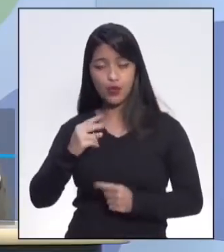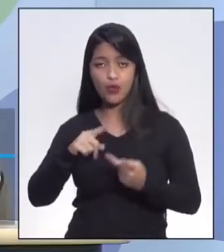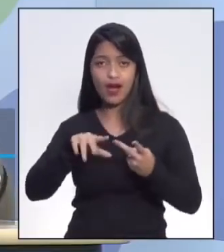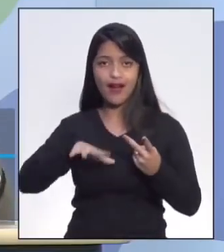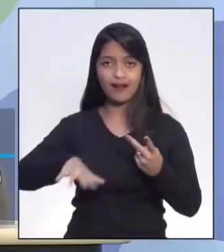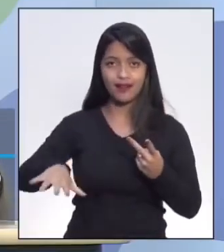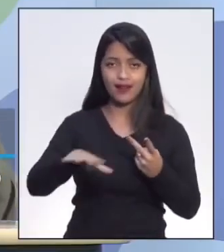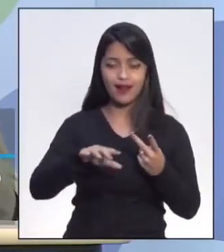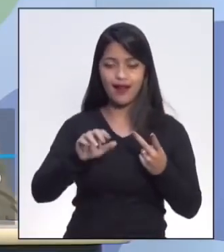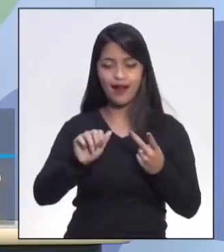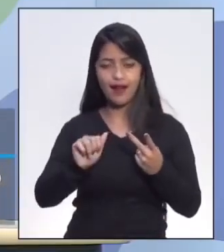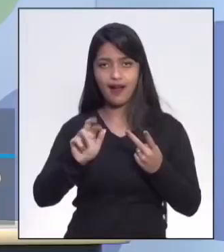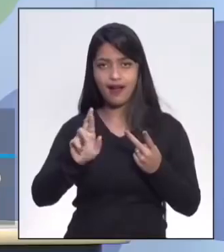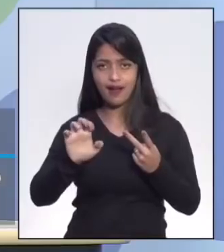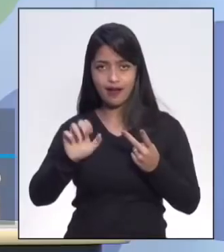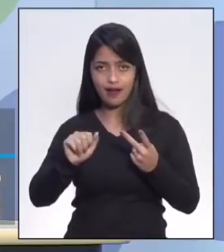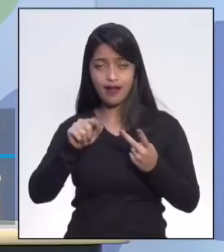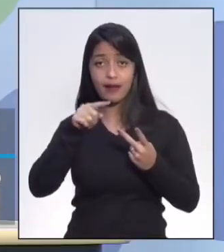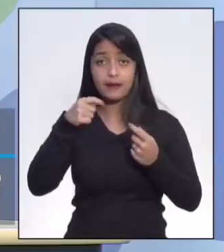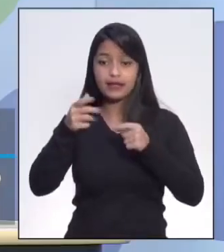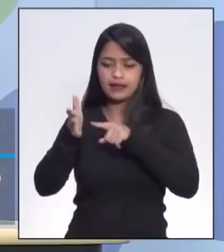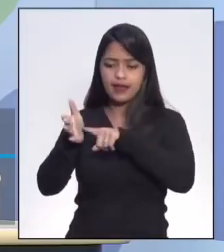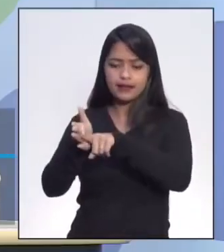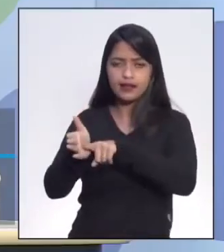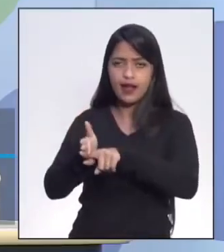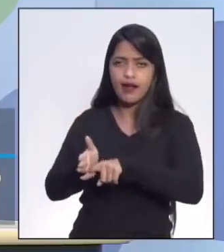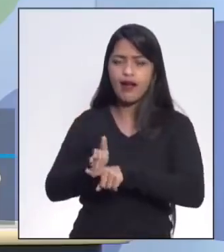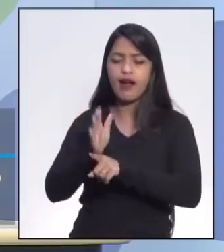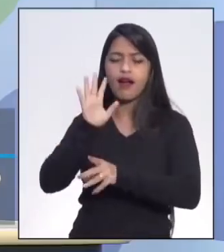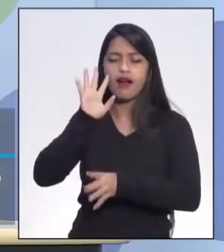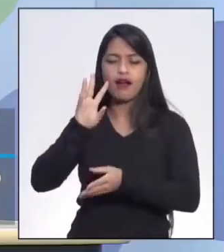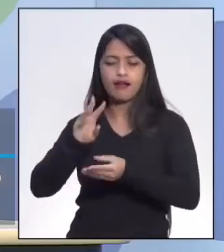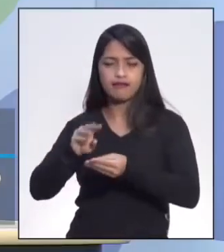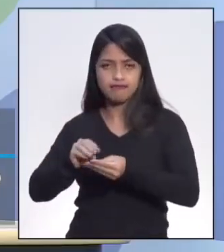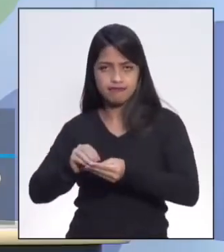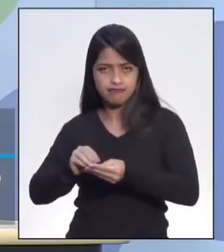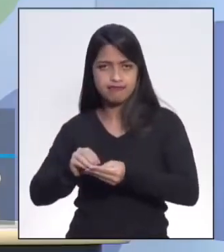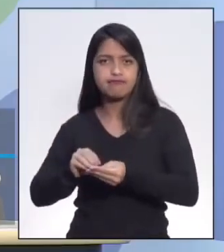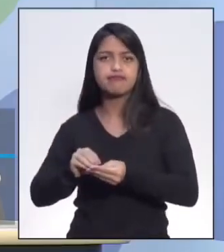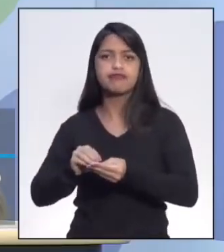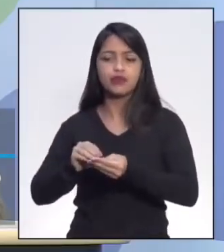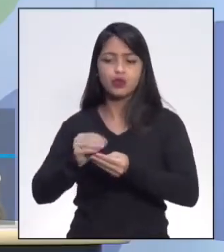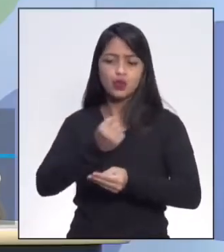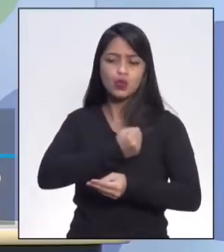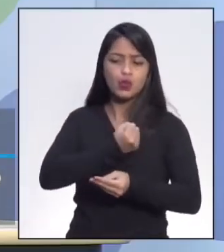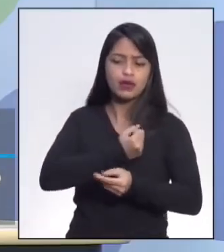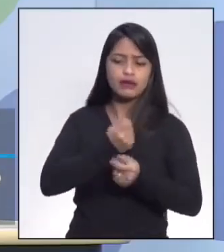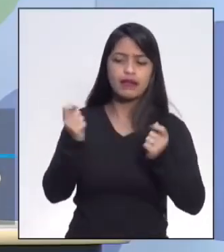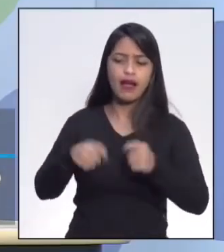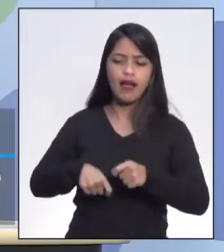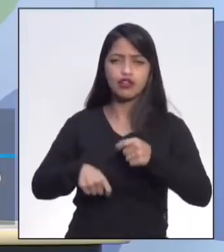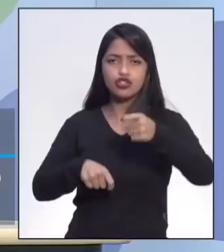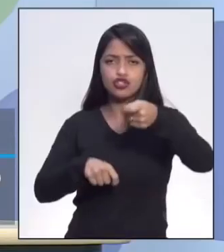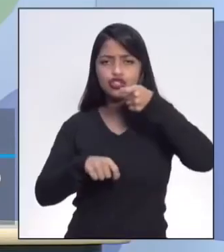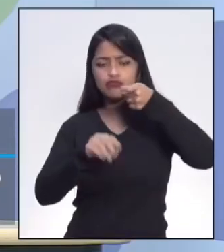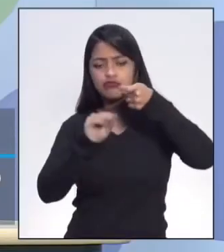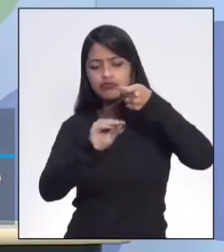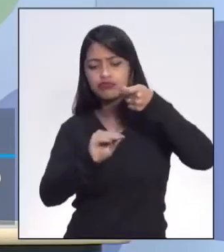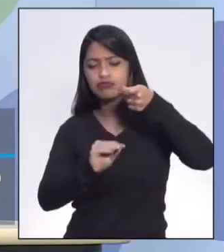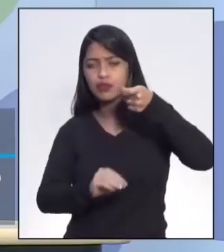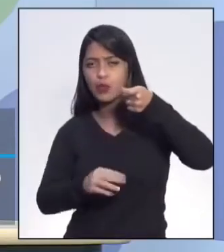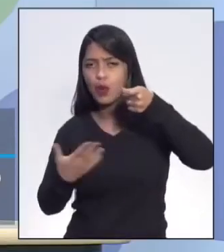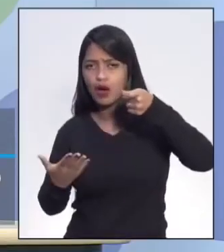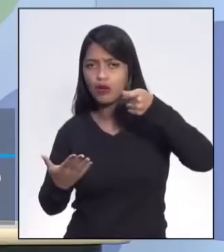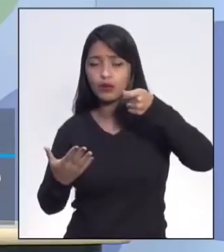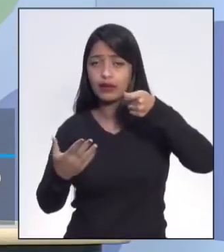Então, você tem que ter uma análise crítica do exercício para buscar os valores possíveis de x. Para essa situação aí, o x